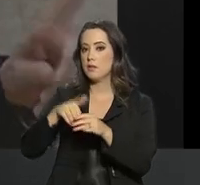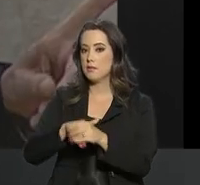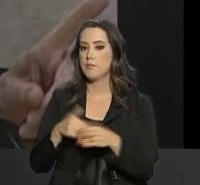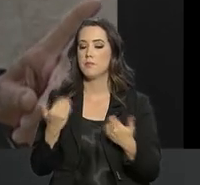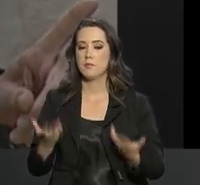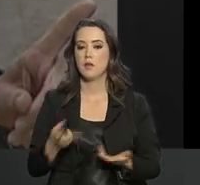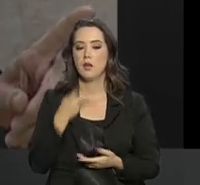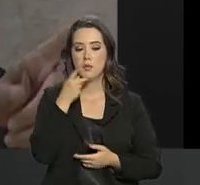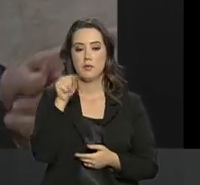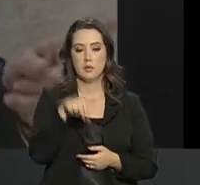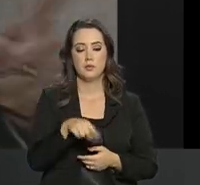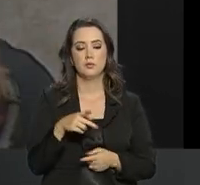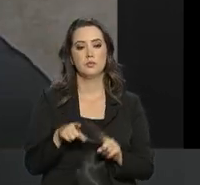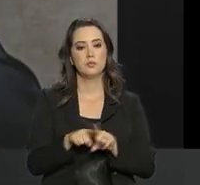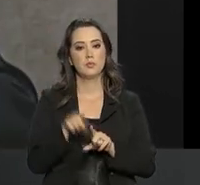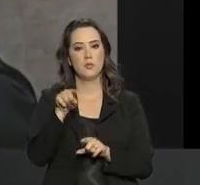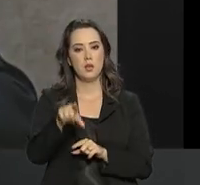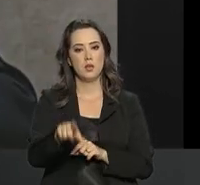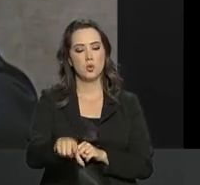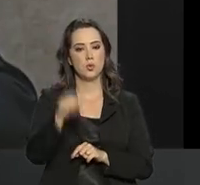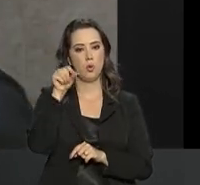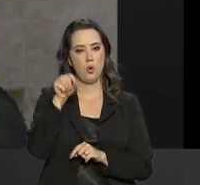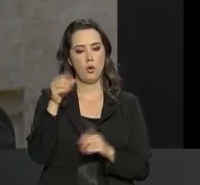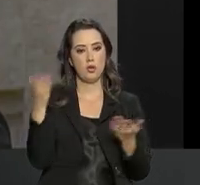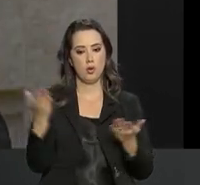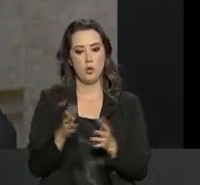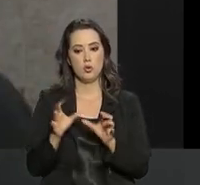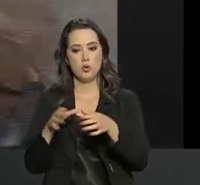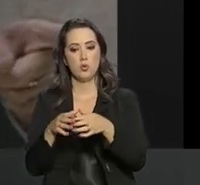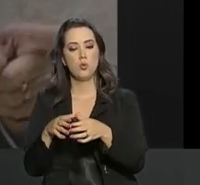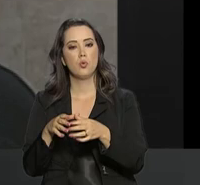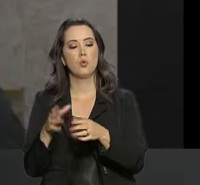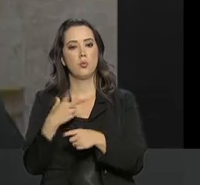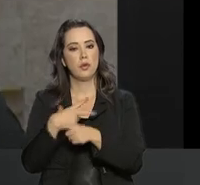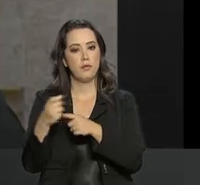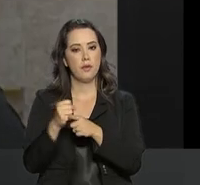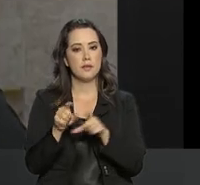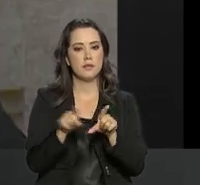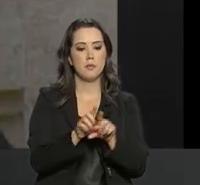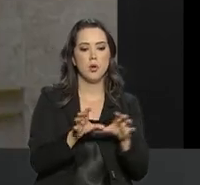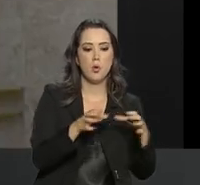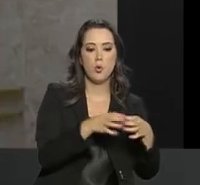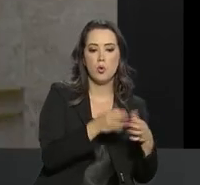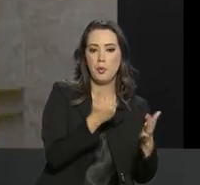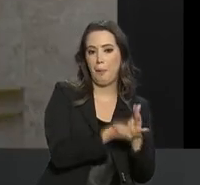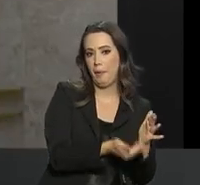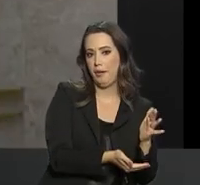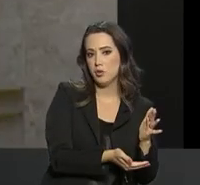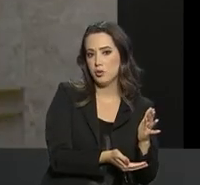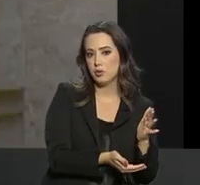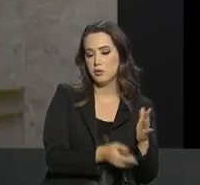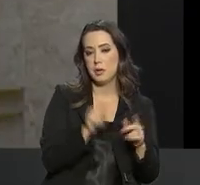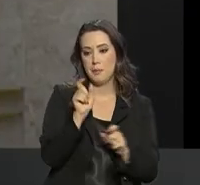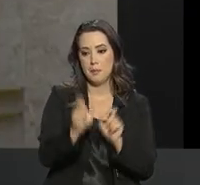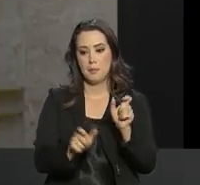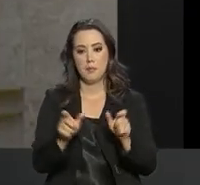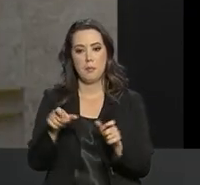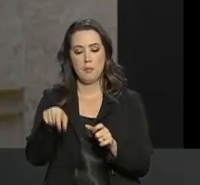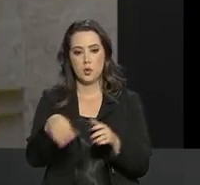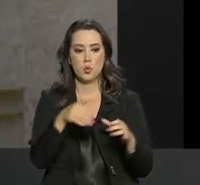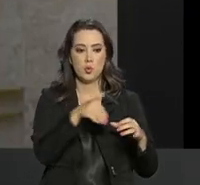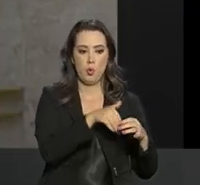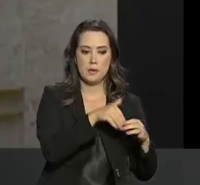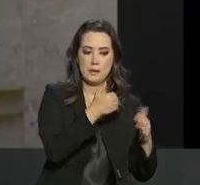alguém aqui mencionou, ele elege a situação, os que ganham, e elege a oposição, Porque os que não foram eleitos foram